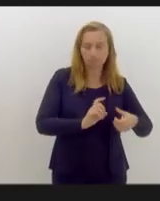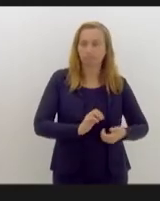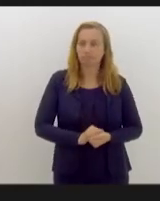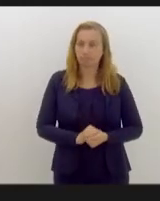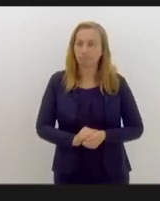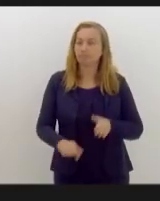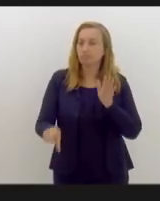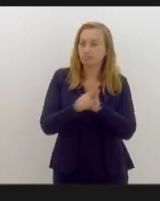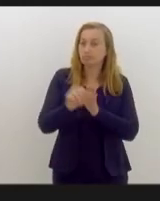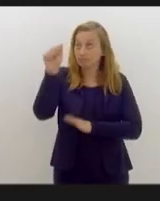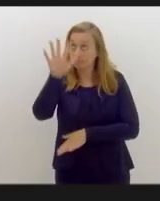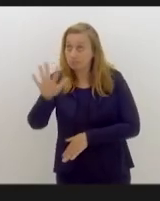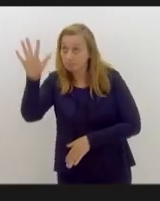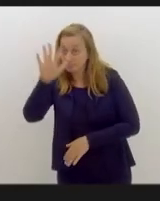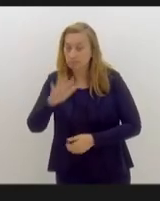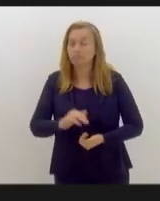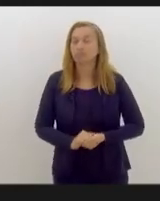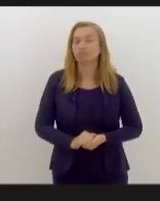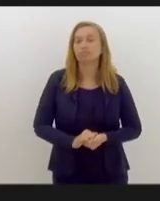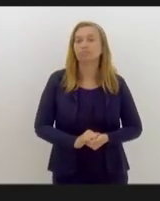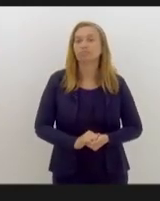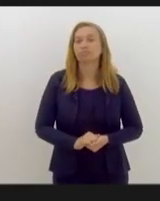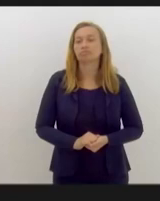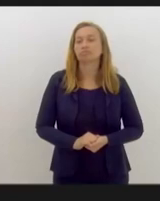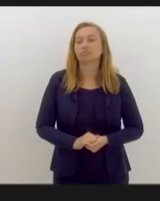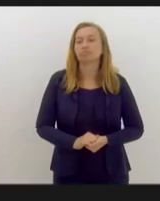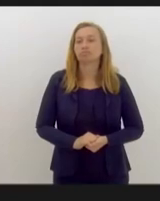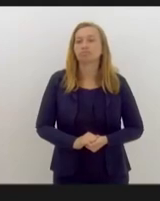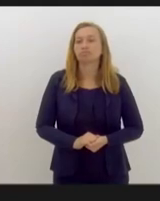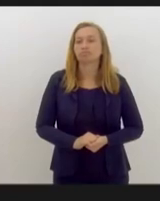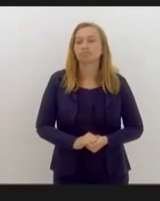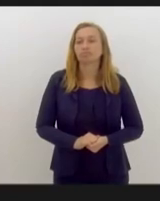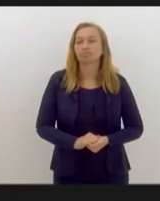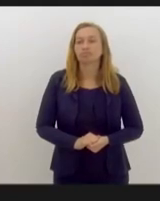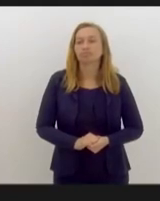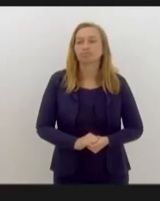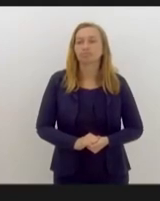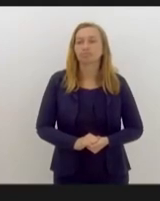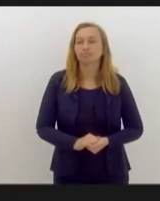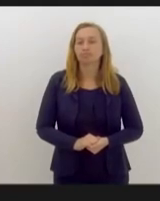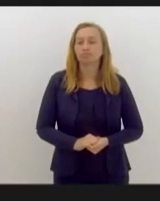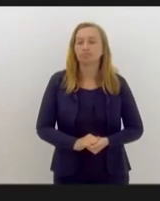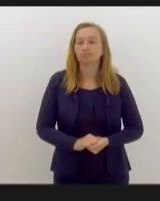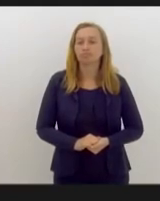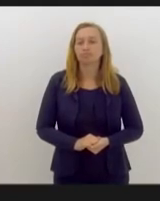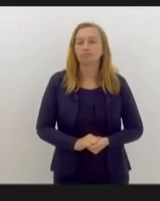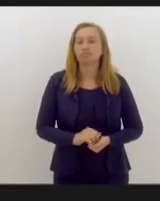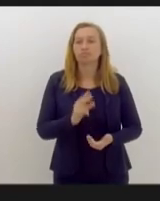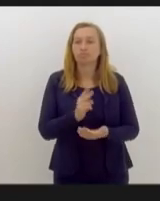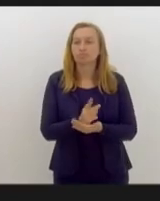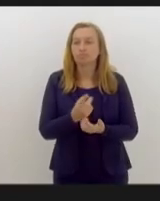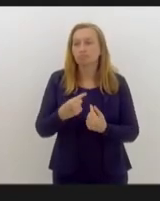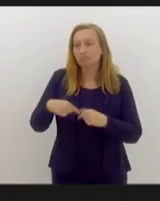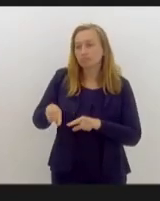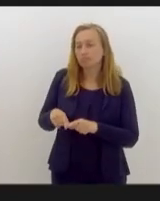a leis nacionais e como órgão de Estado, às vezes, sem muito juízo de valor, mesmo